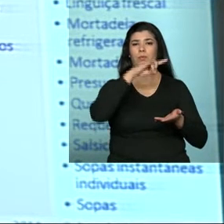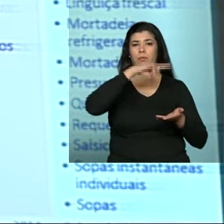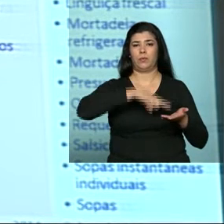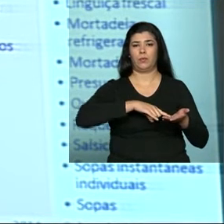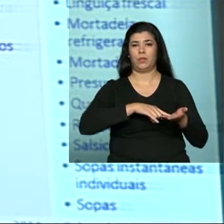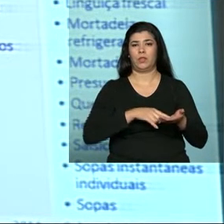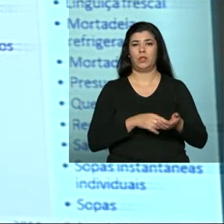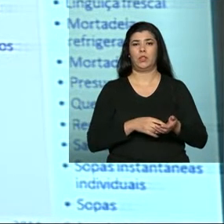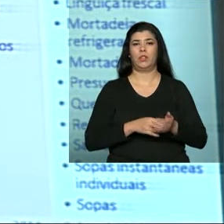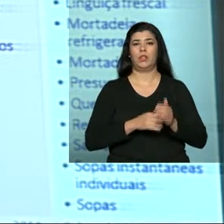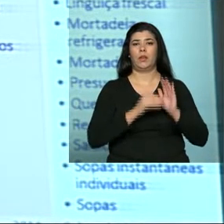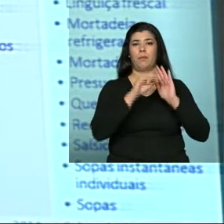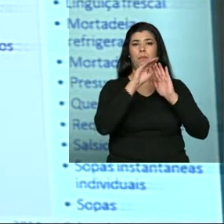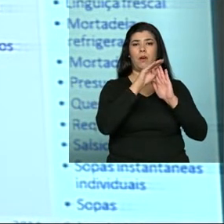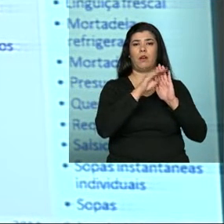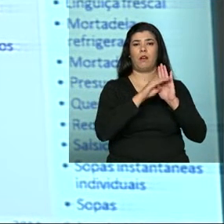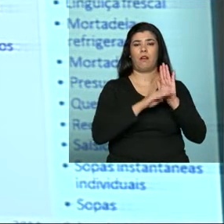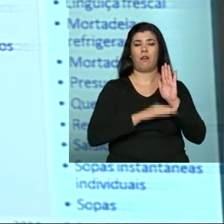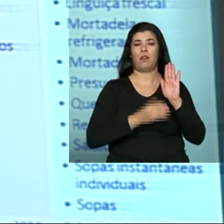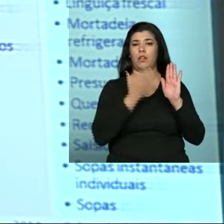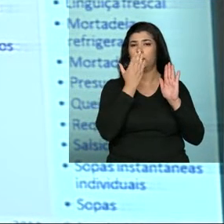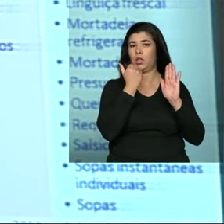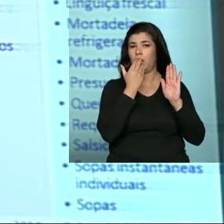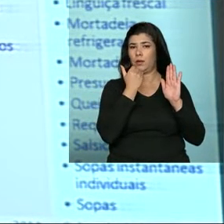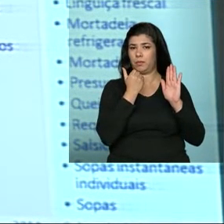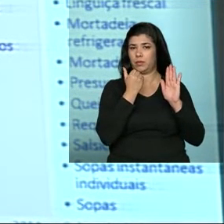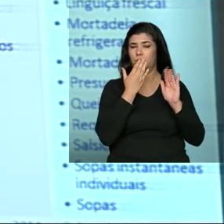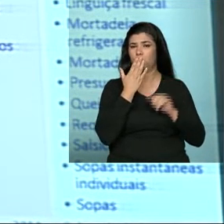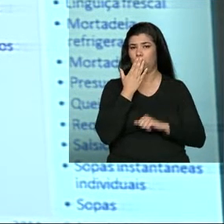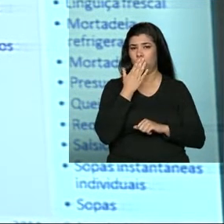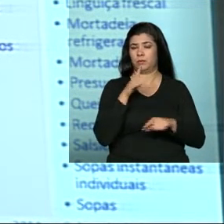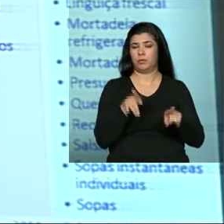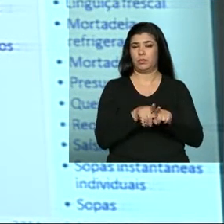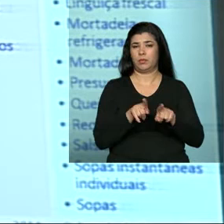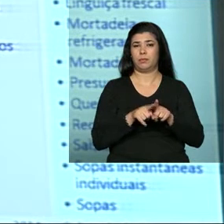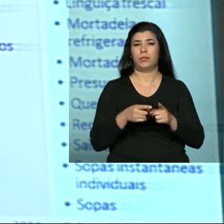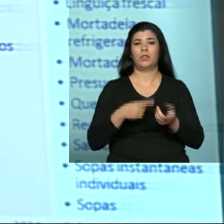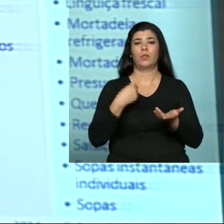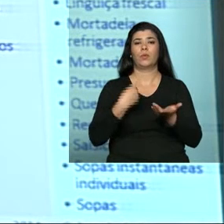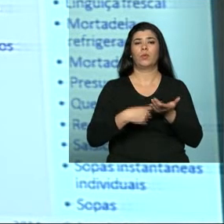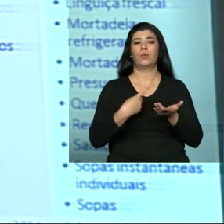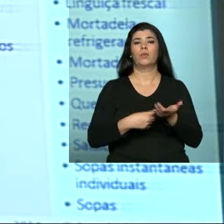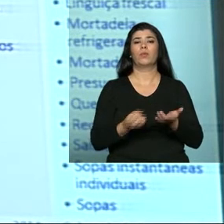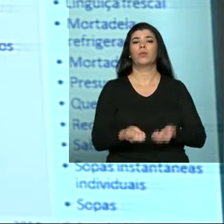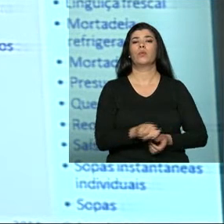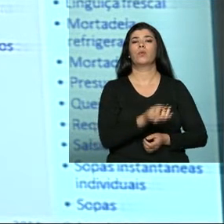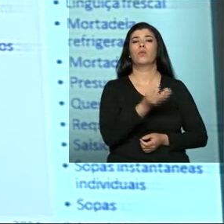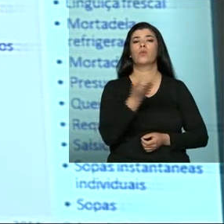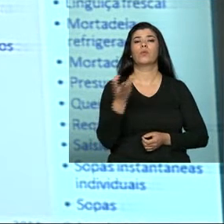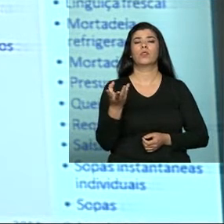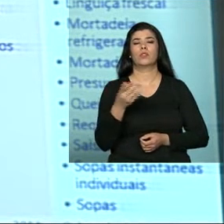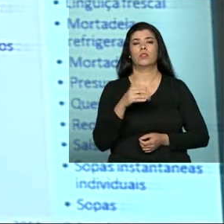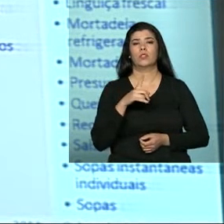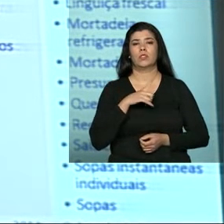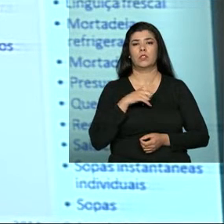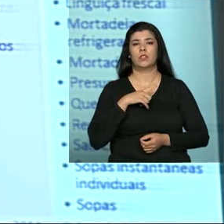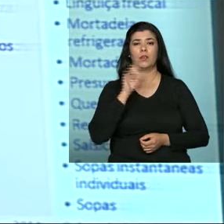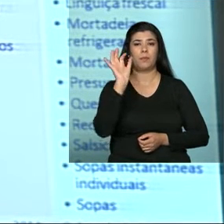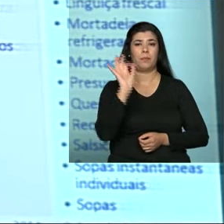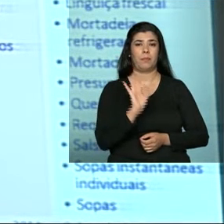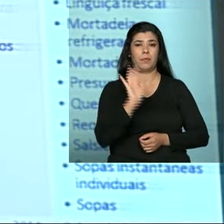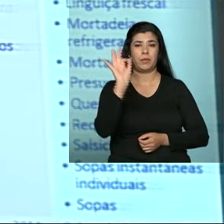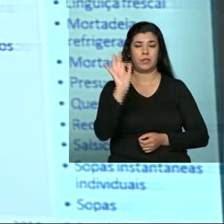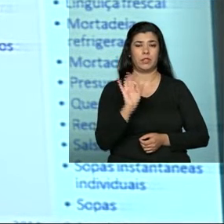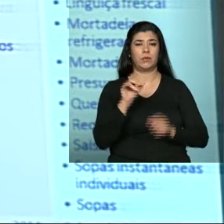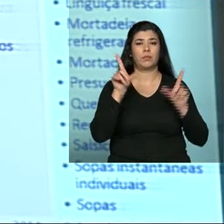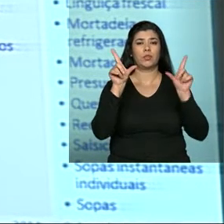alimentos e são firmados pactos pelo quantitativo de percentual de